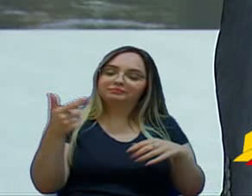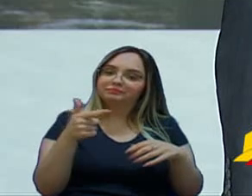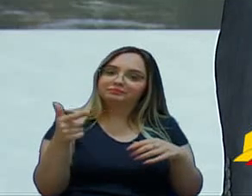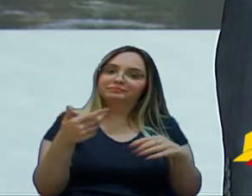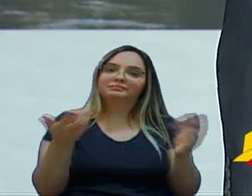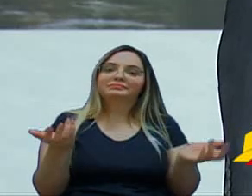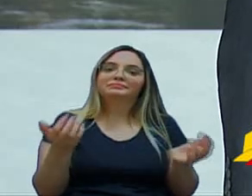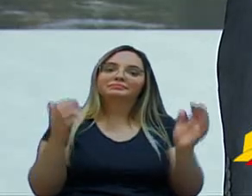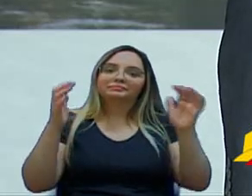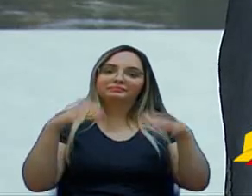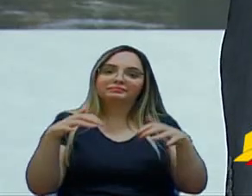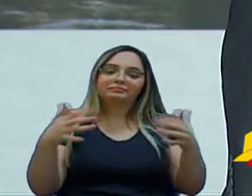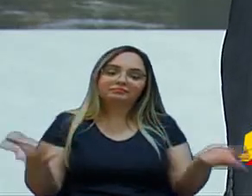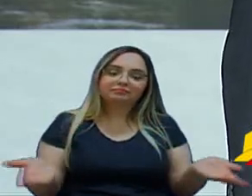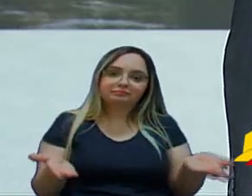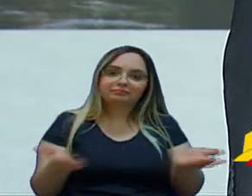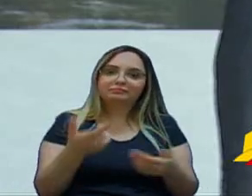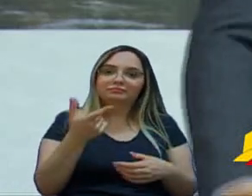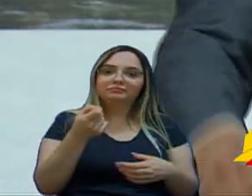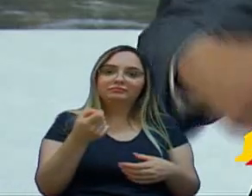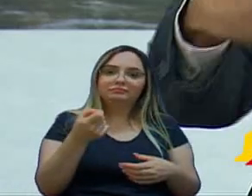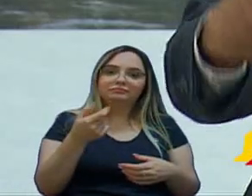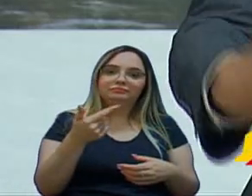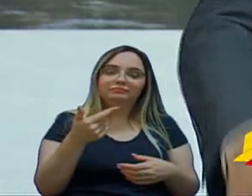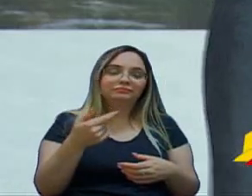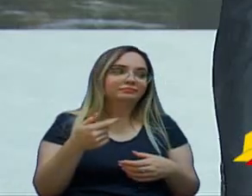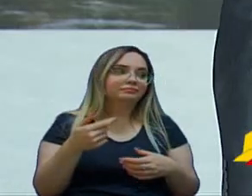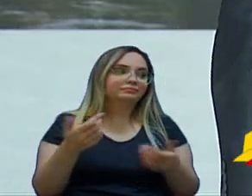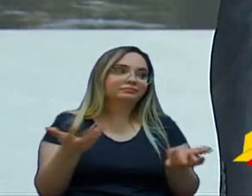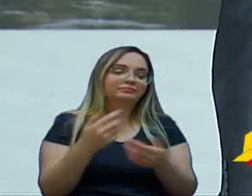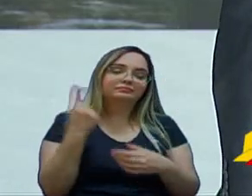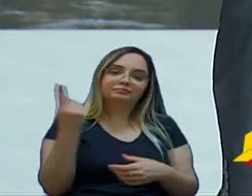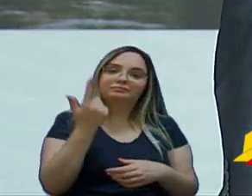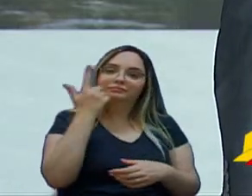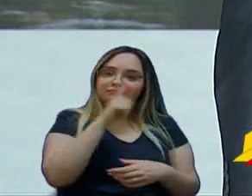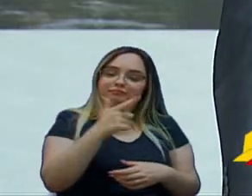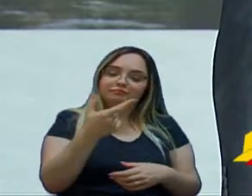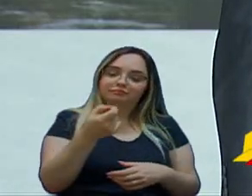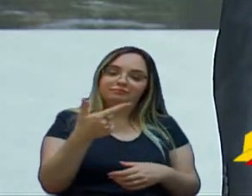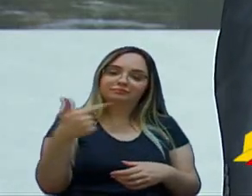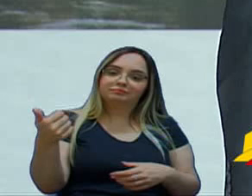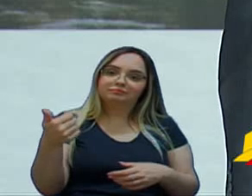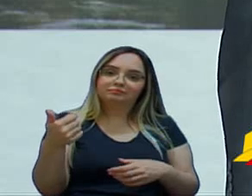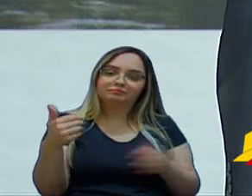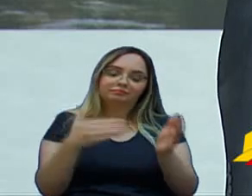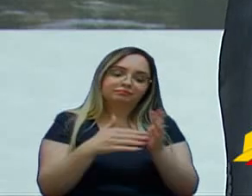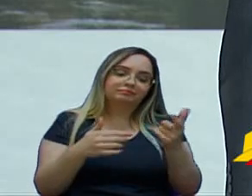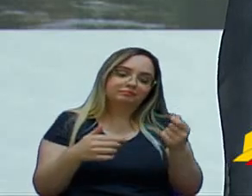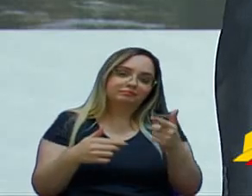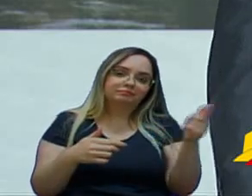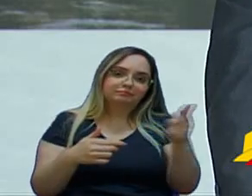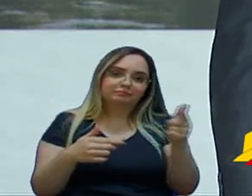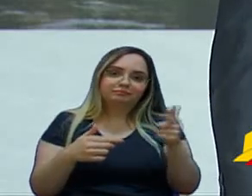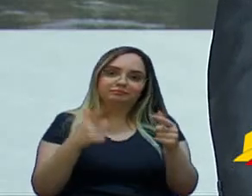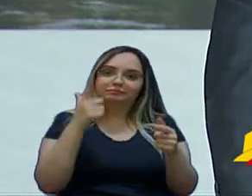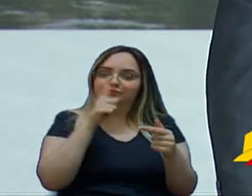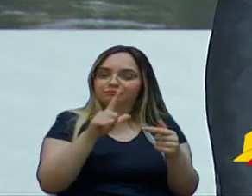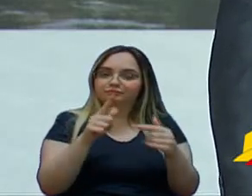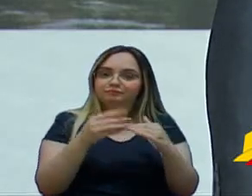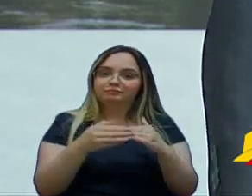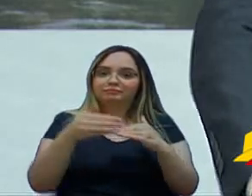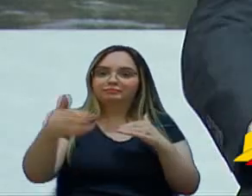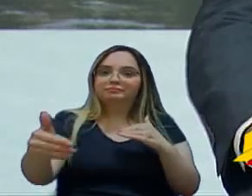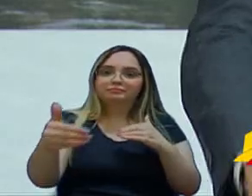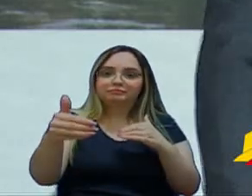2022... Agora, também, conseguimos uma conquista em 2021 para 2022, a extensão da